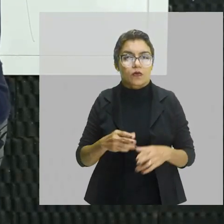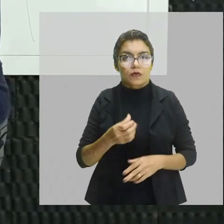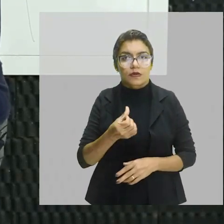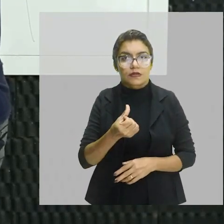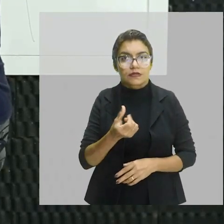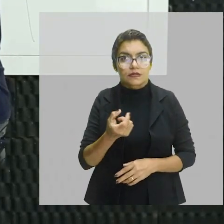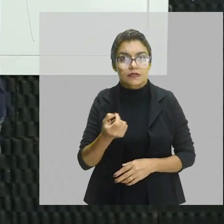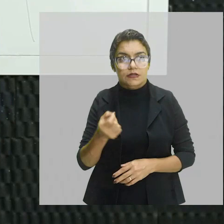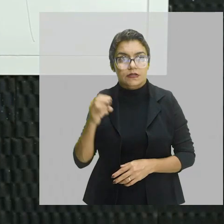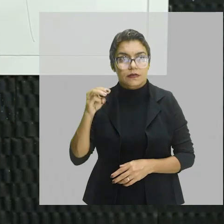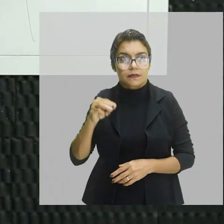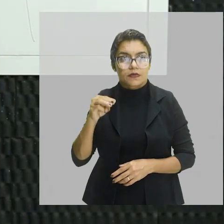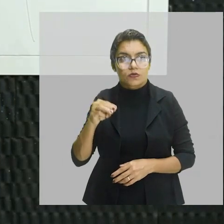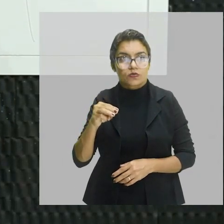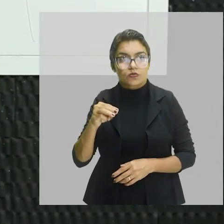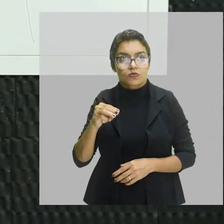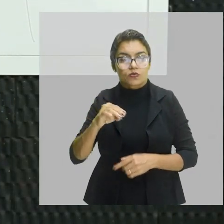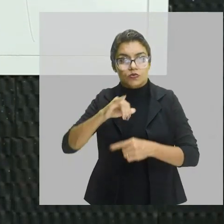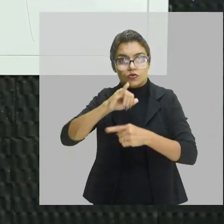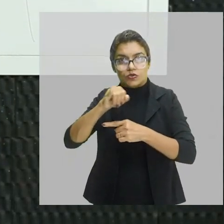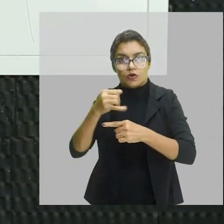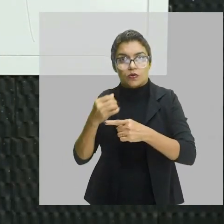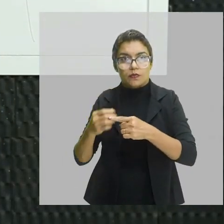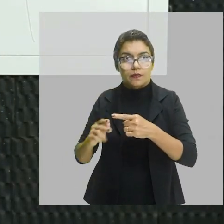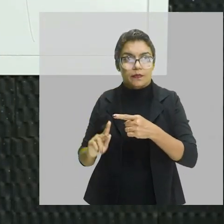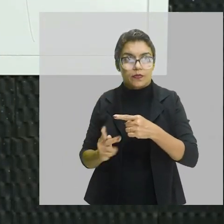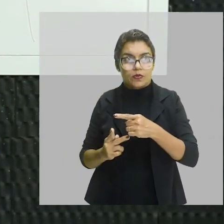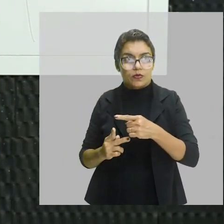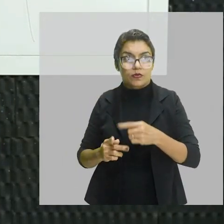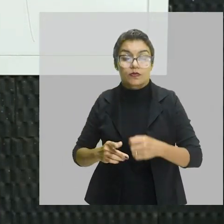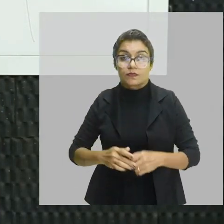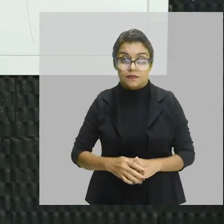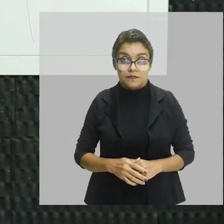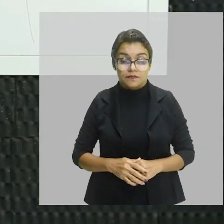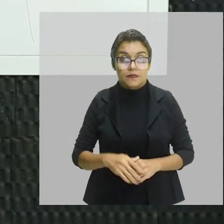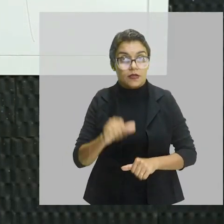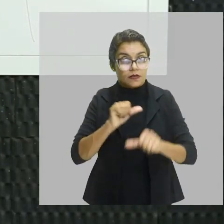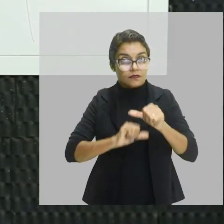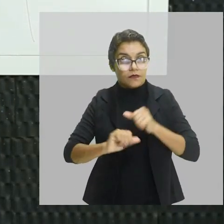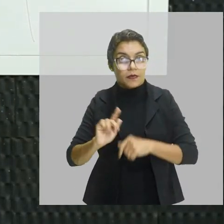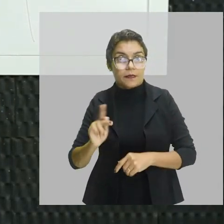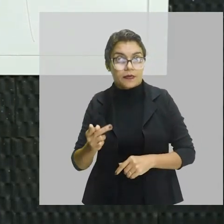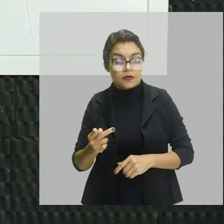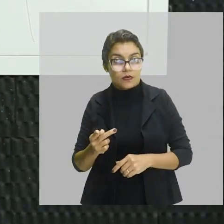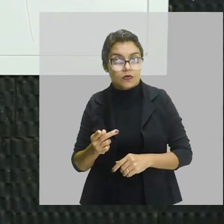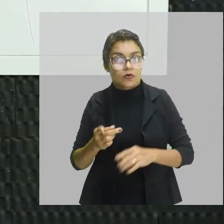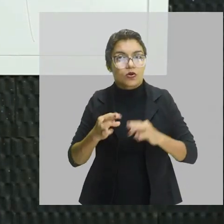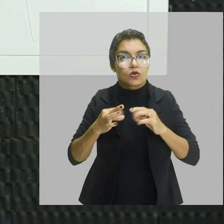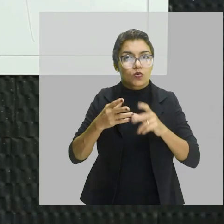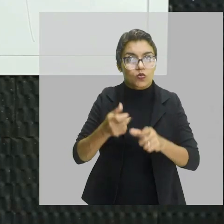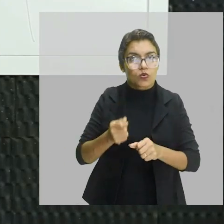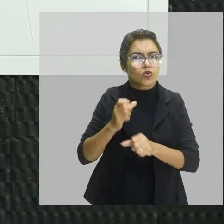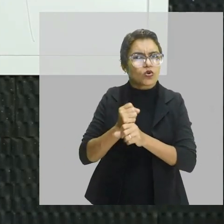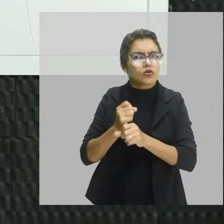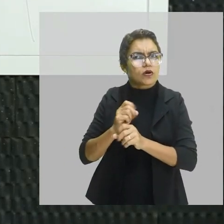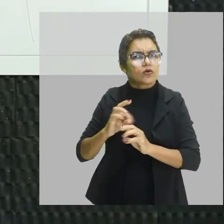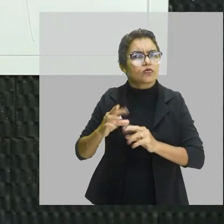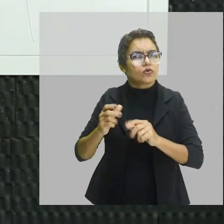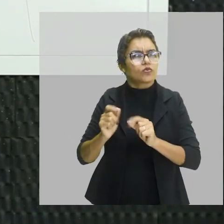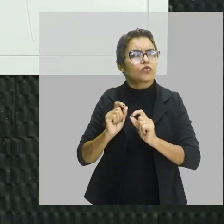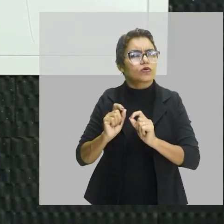Joule por hora. Pronto, transformei aqui para hora, tá certo? Isso vai dar um total de